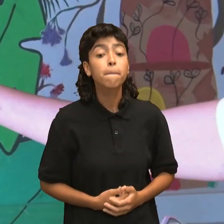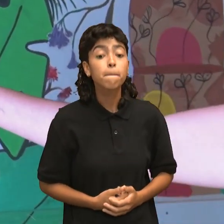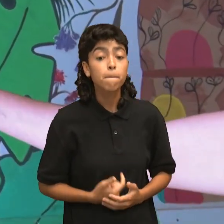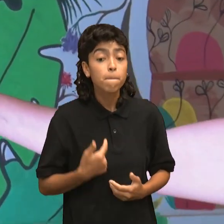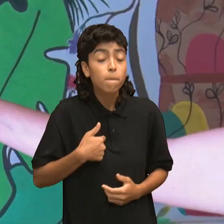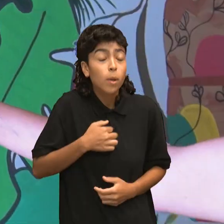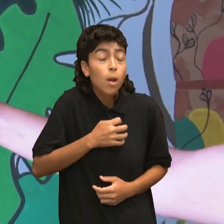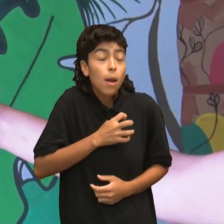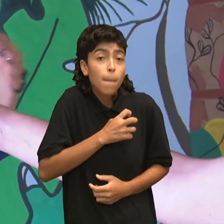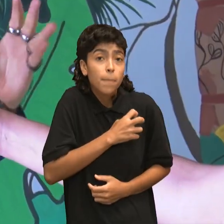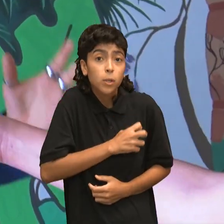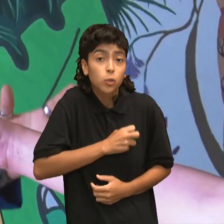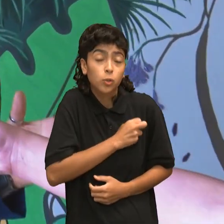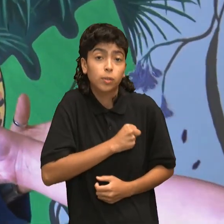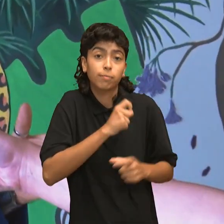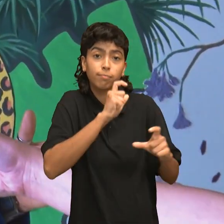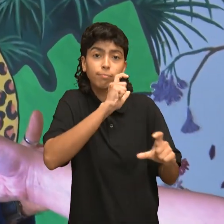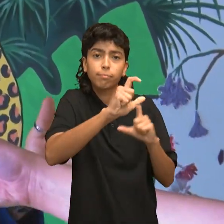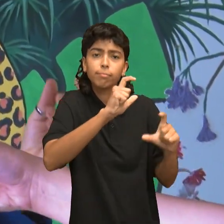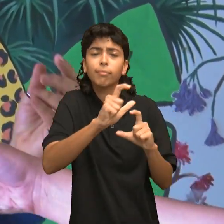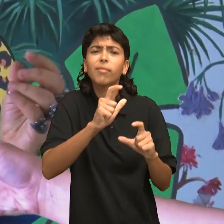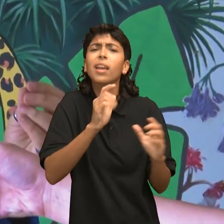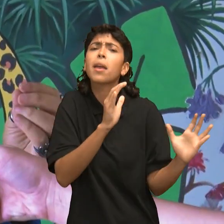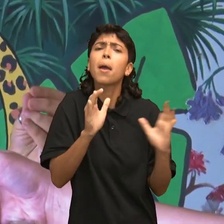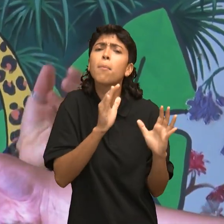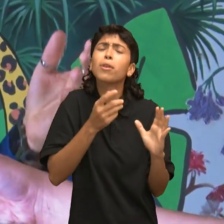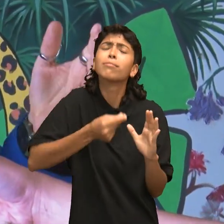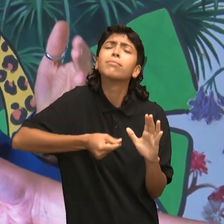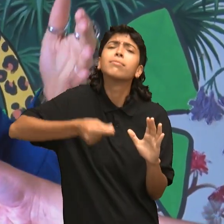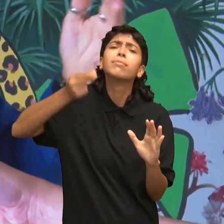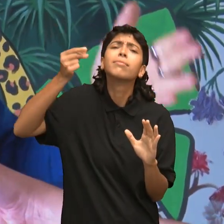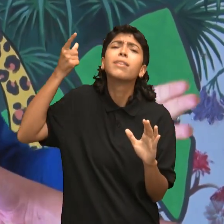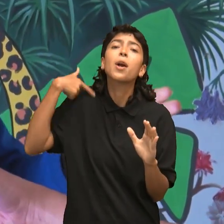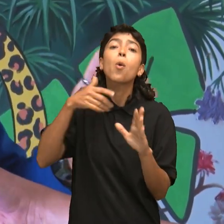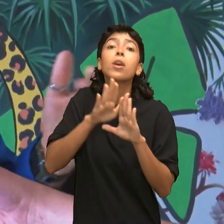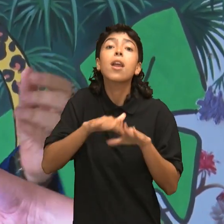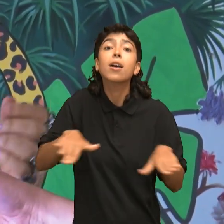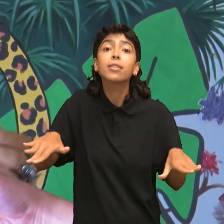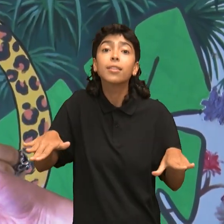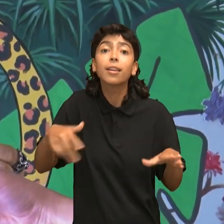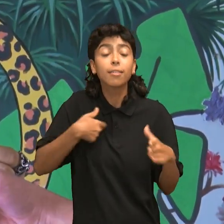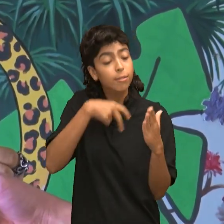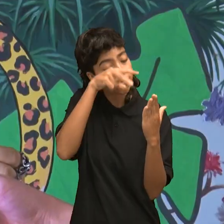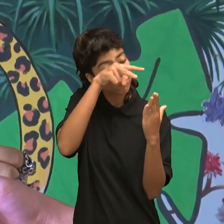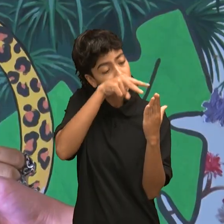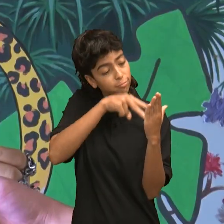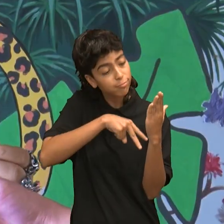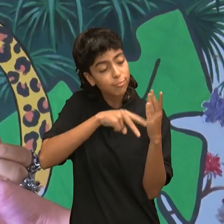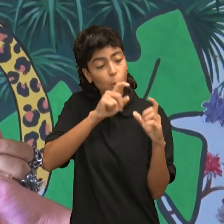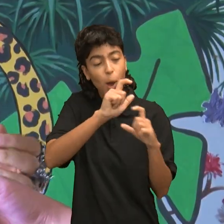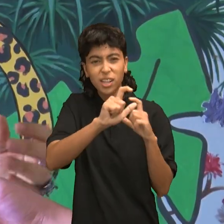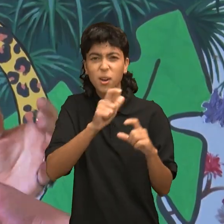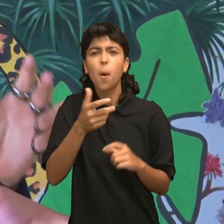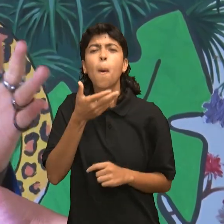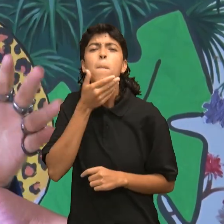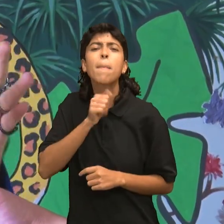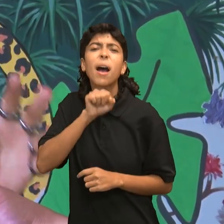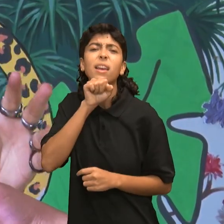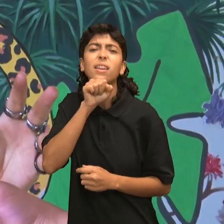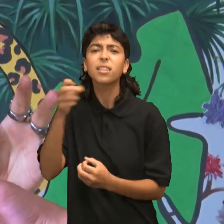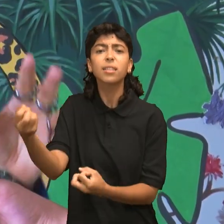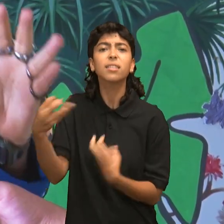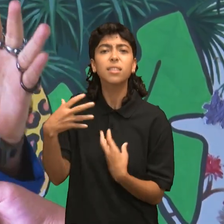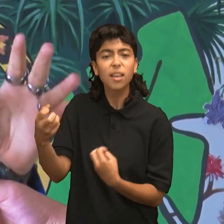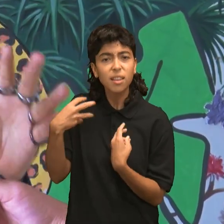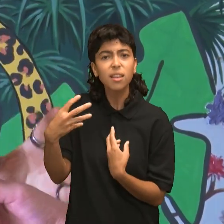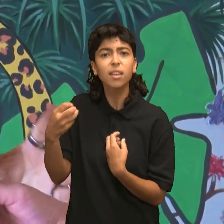ele surge lá na minha infância. Eu comecei não só a ler quadrinhos incentivados pelo meu pai, Dimas Franco, mas